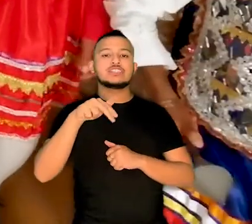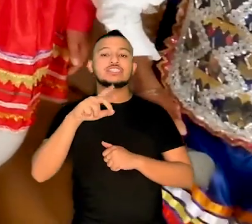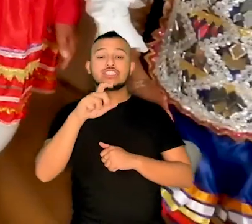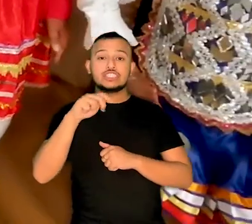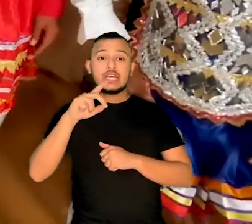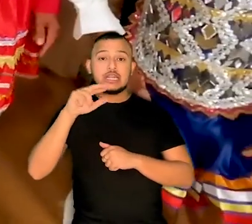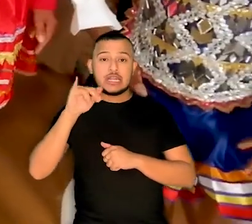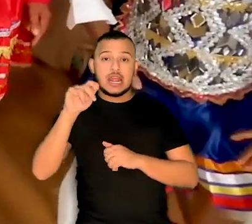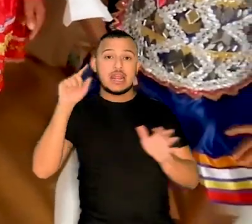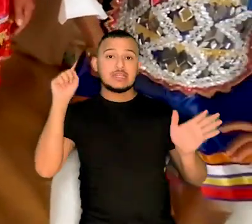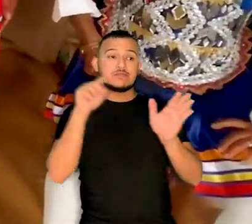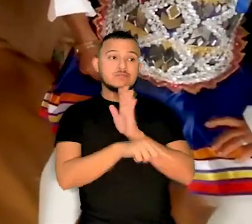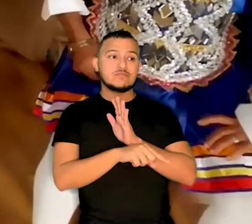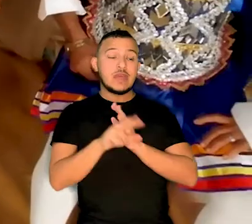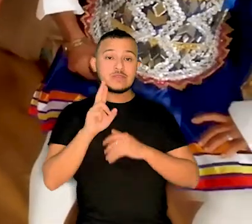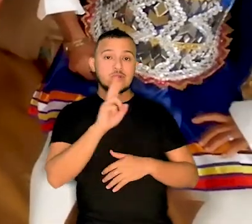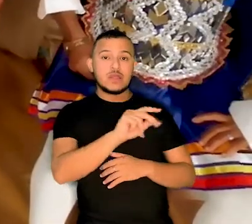outro respondeu: esse aí foi